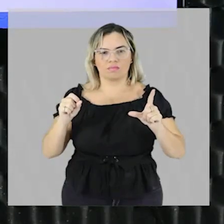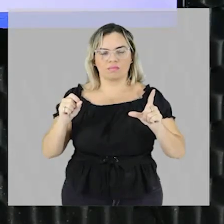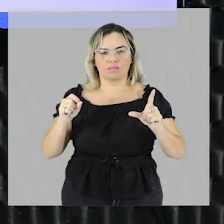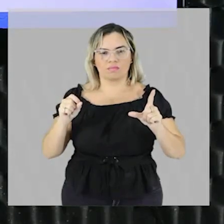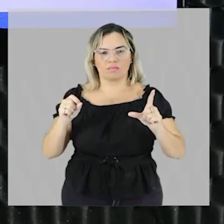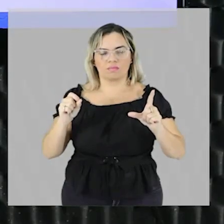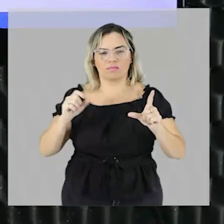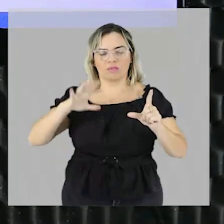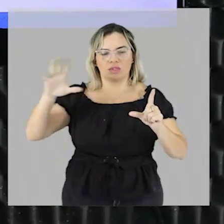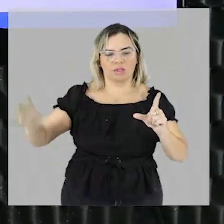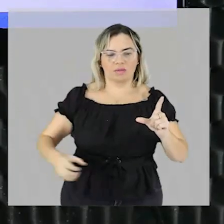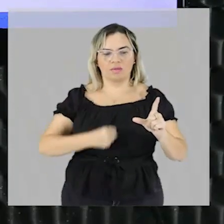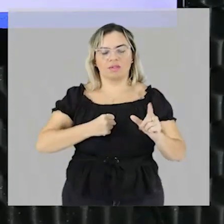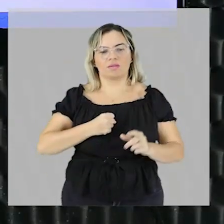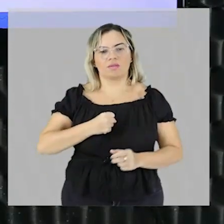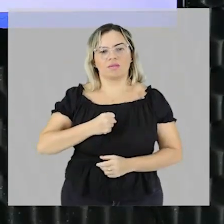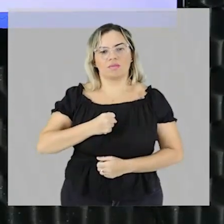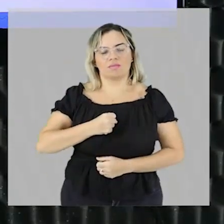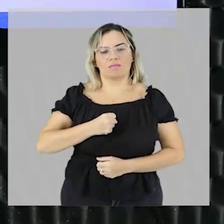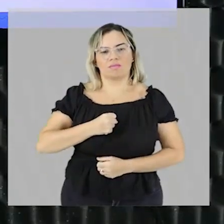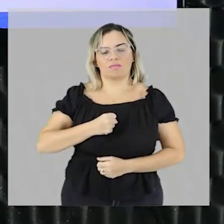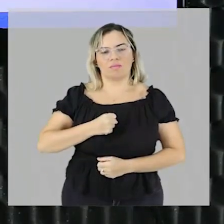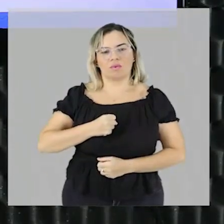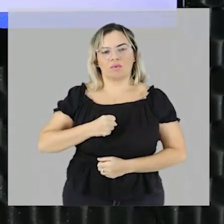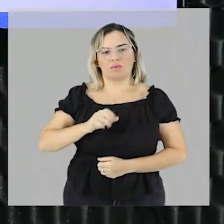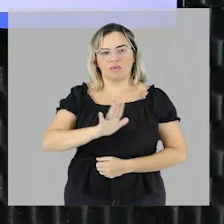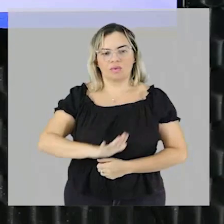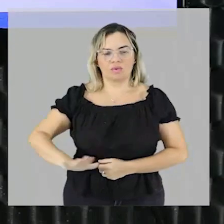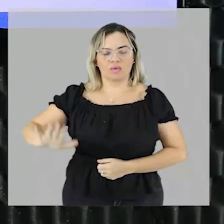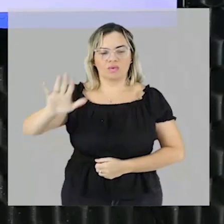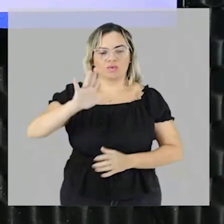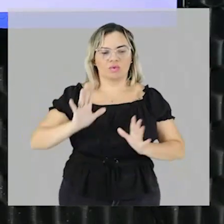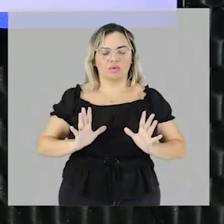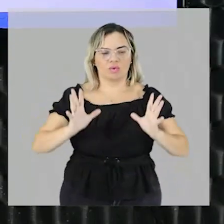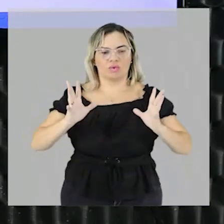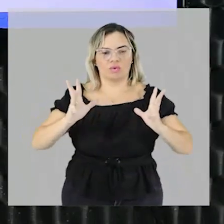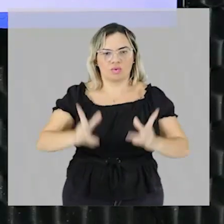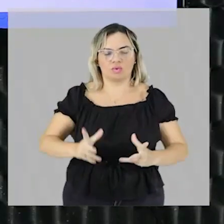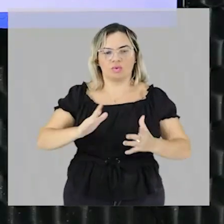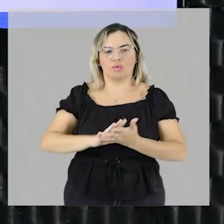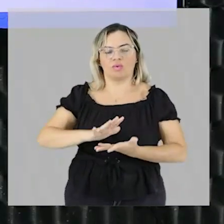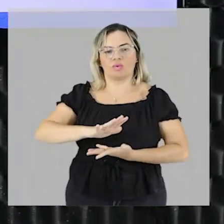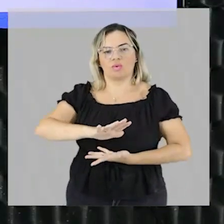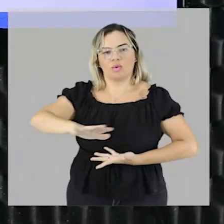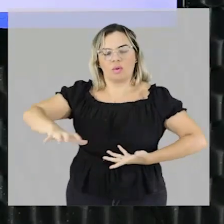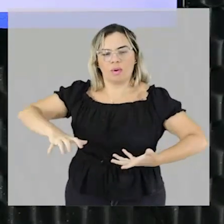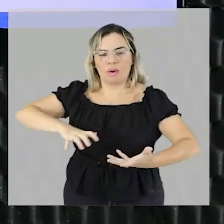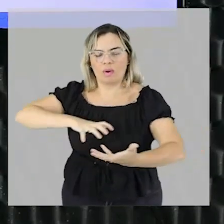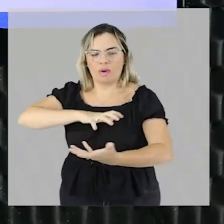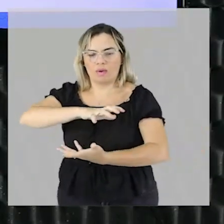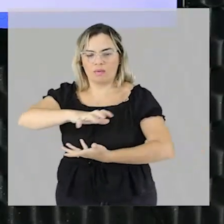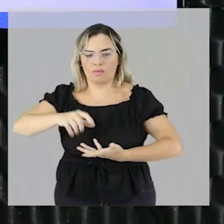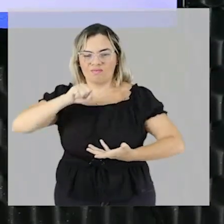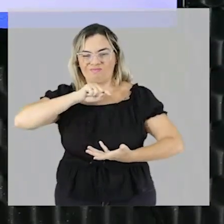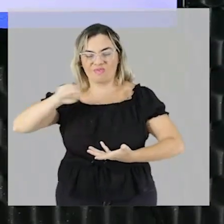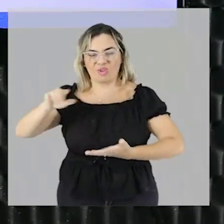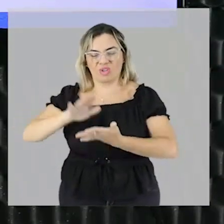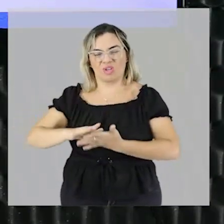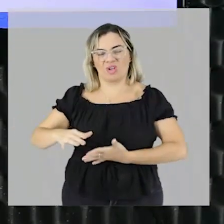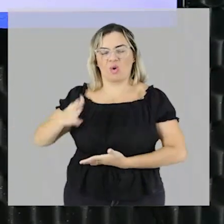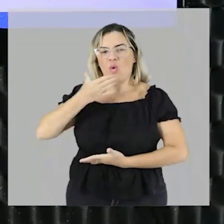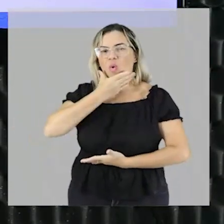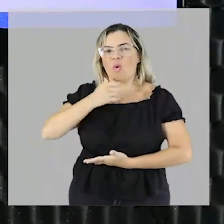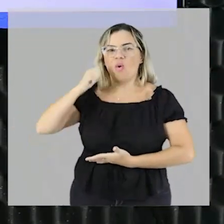espécie de redentor de todos os outros, porque ele foi basicamente o único condenado à